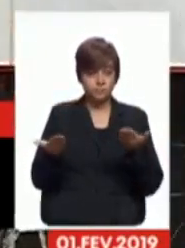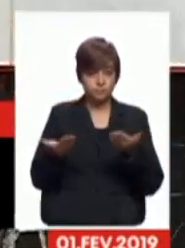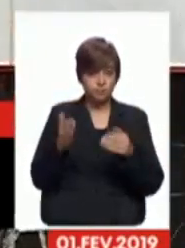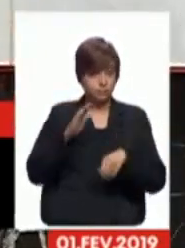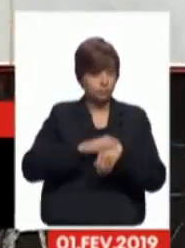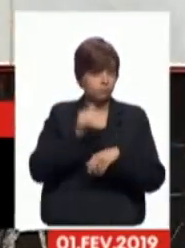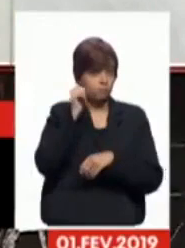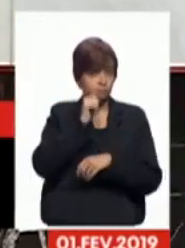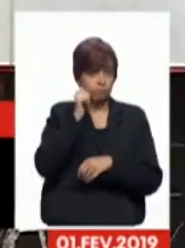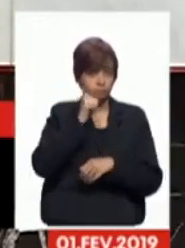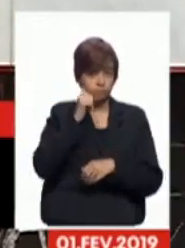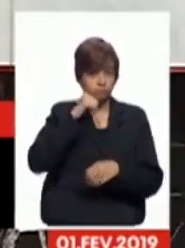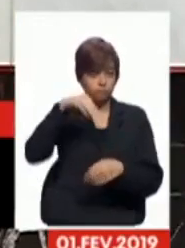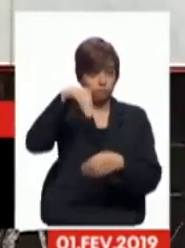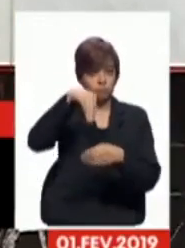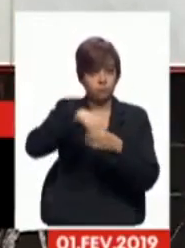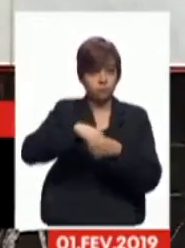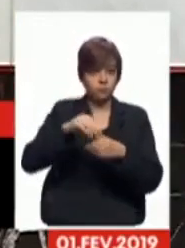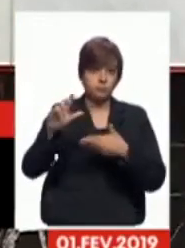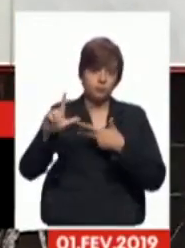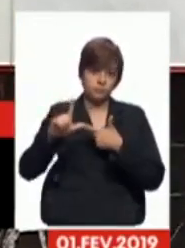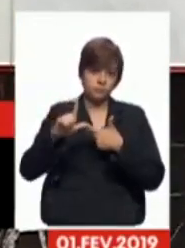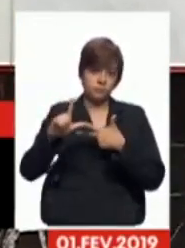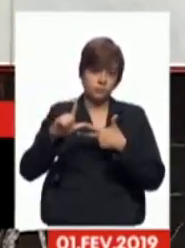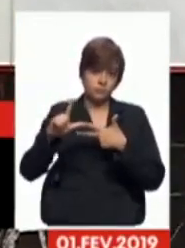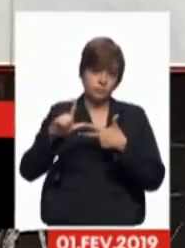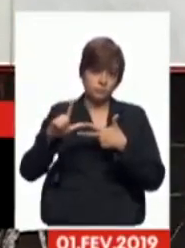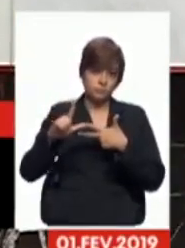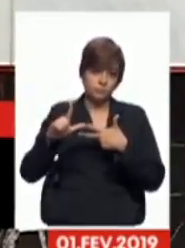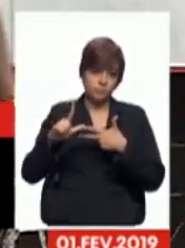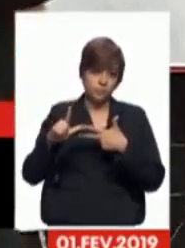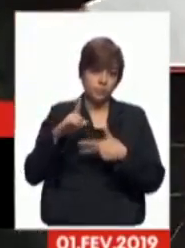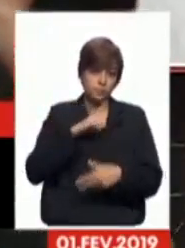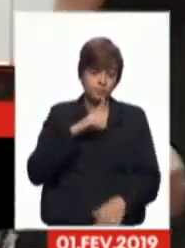era vereadora em Juiz de Fora e tem 40 anos.